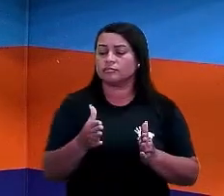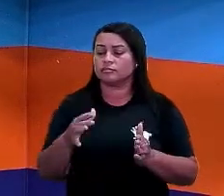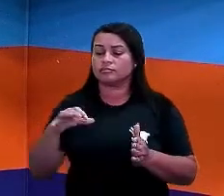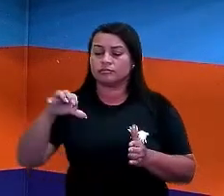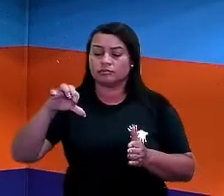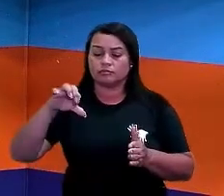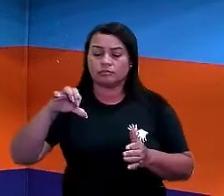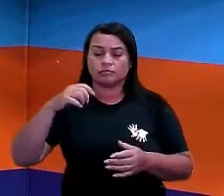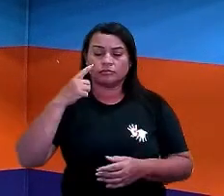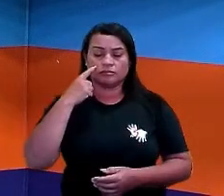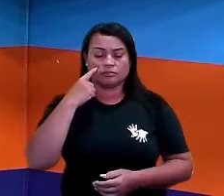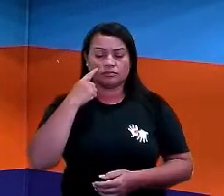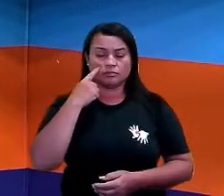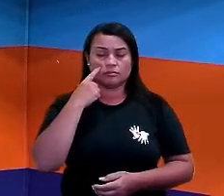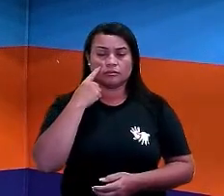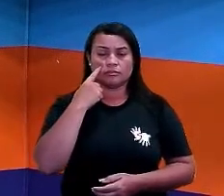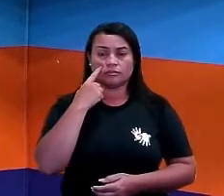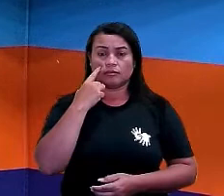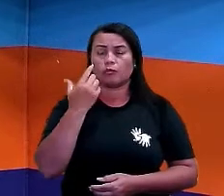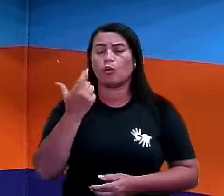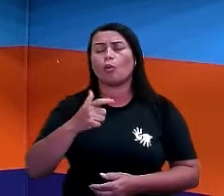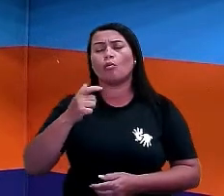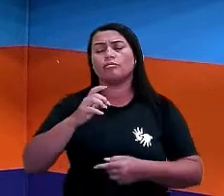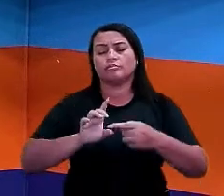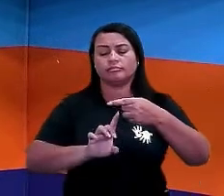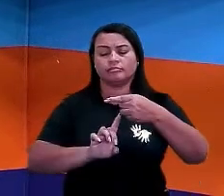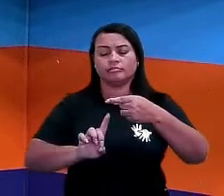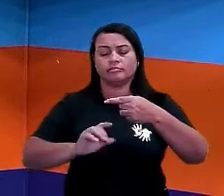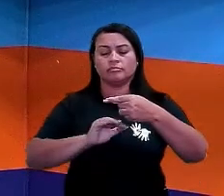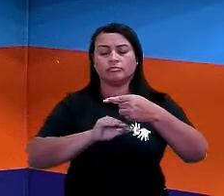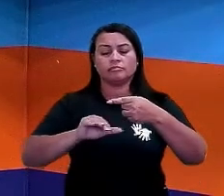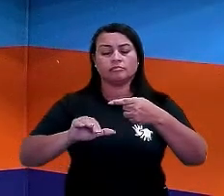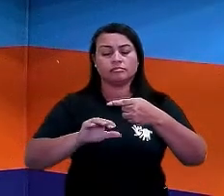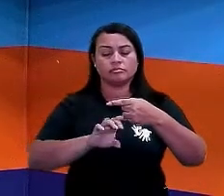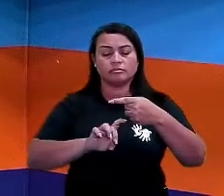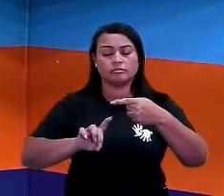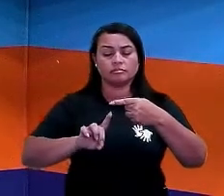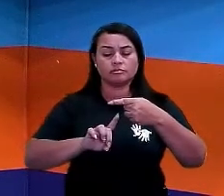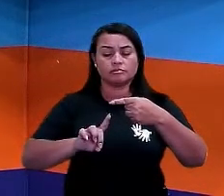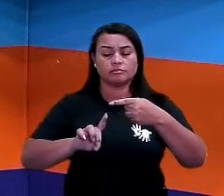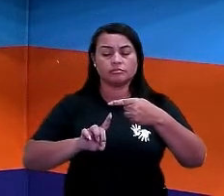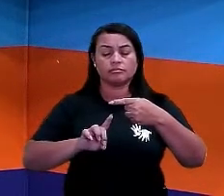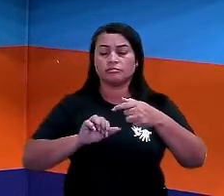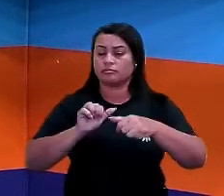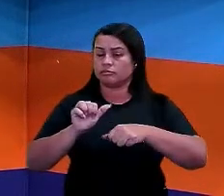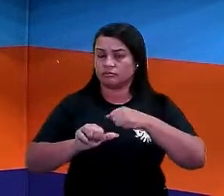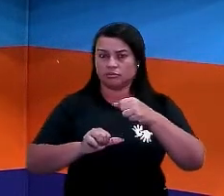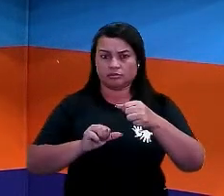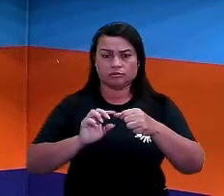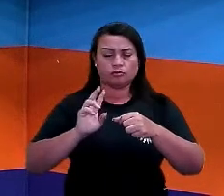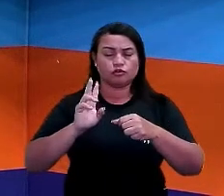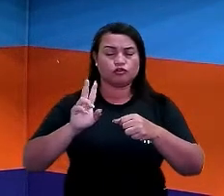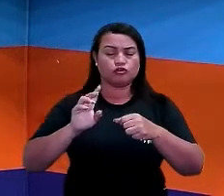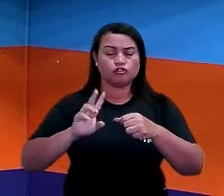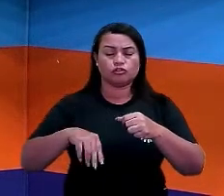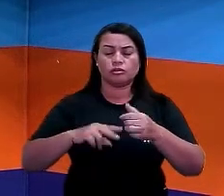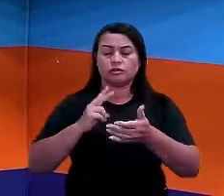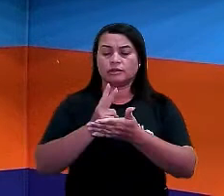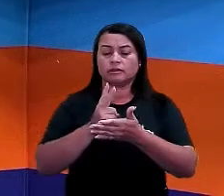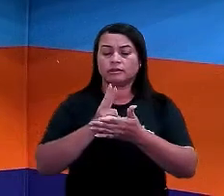denominador, na partezinha de baixo, tá certo? A maioria das coisas que vão mudar é aqui na leitura da partezinha de